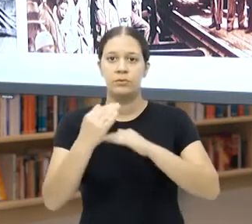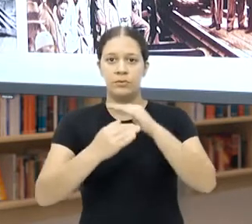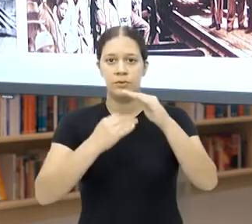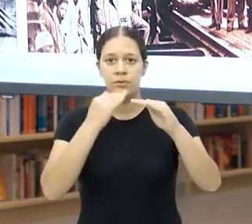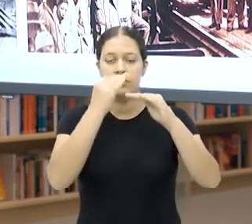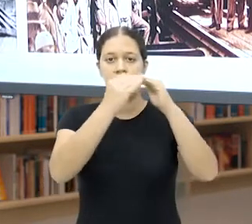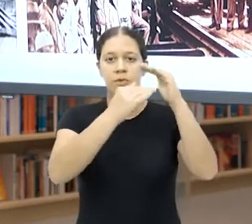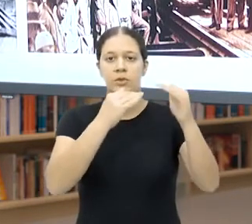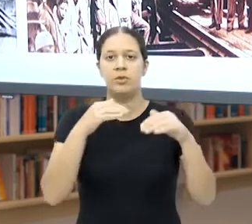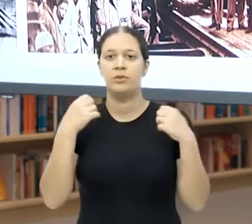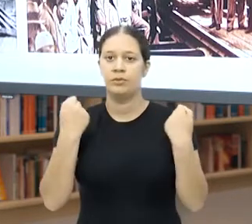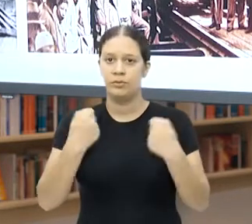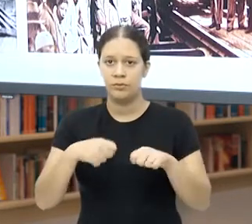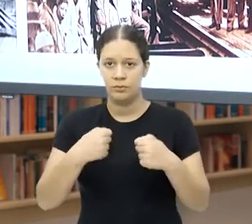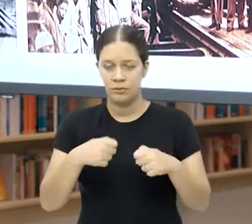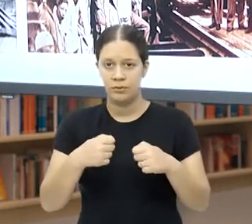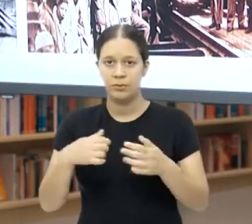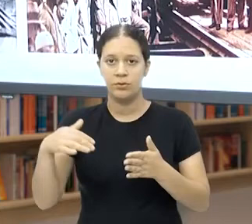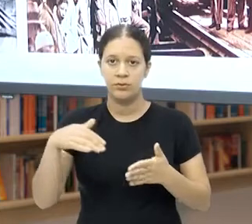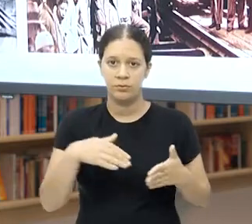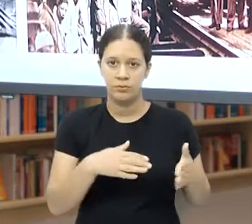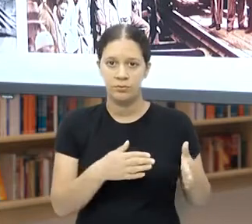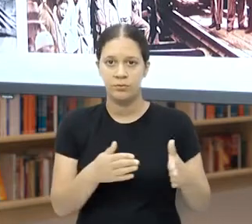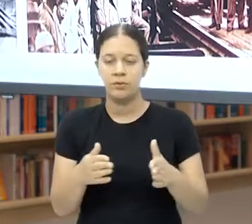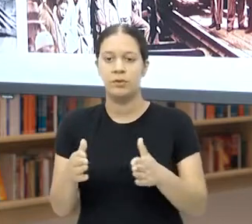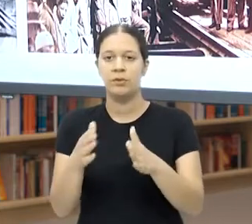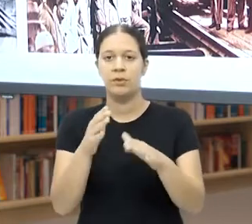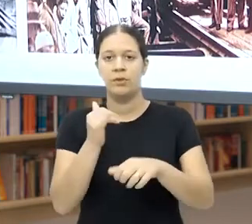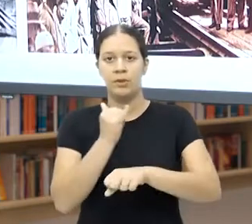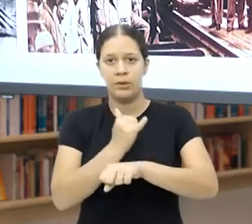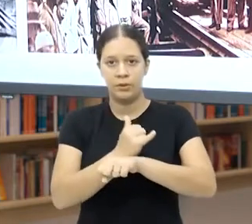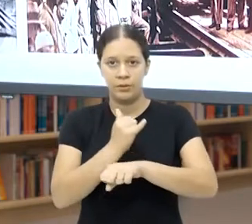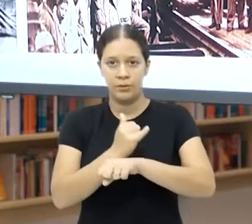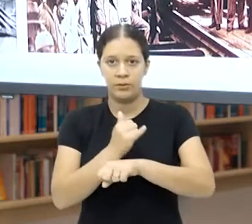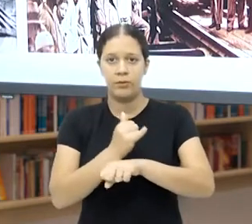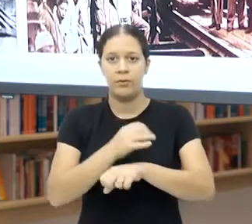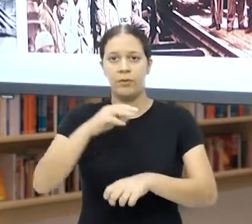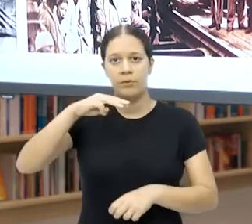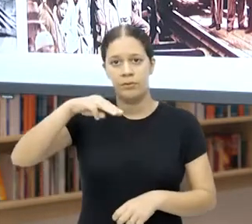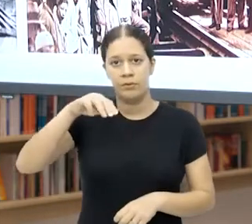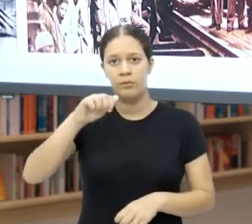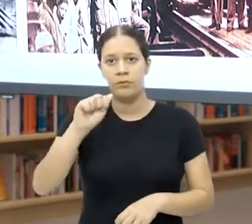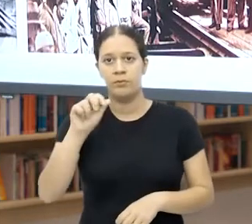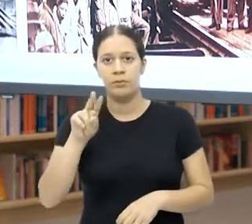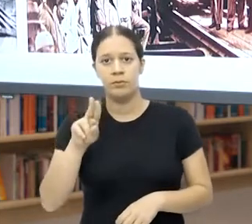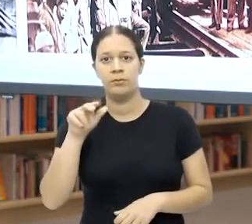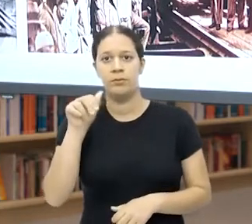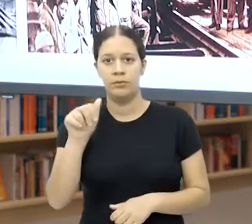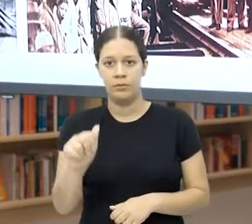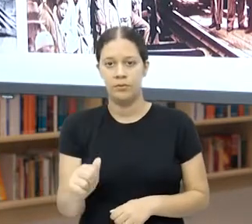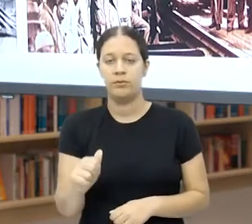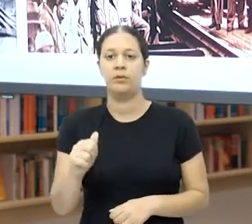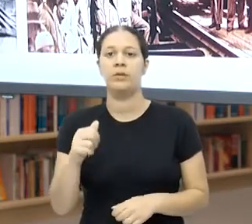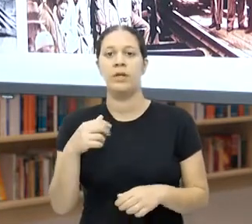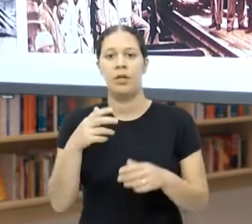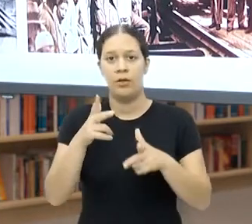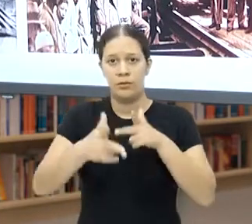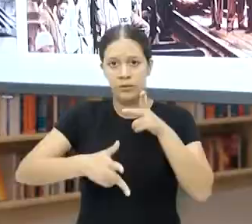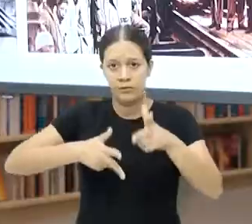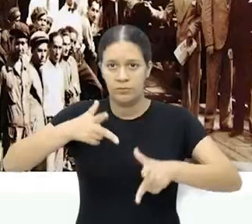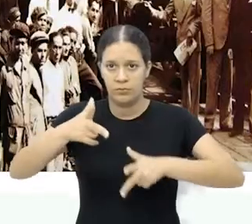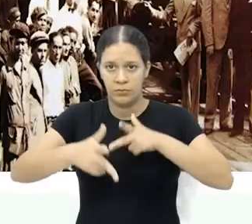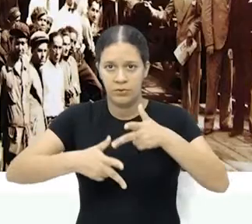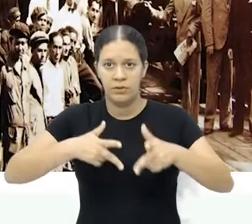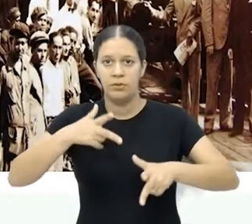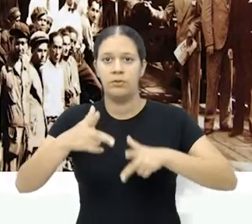e precisa agora da estrada de ferro, que através do Barão de Mauá, ele desenvolve a estrada de ferro, o trem, a